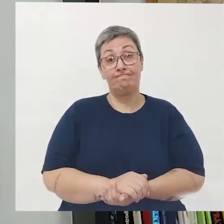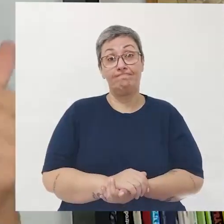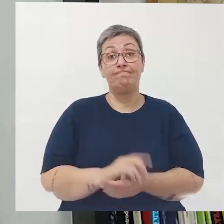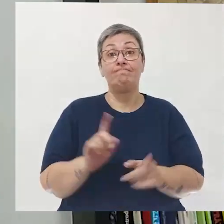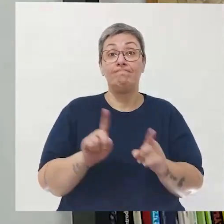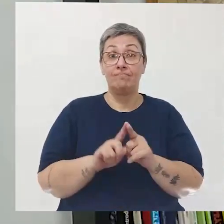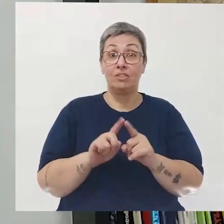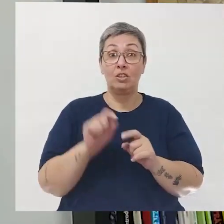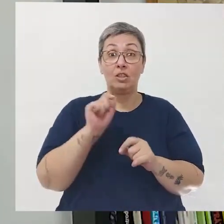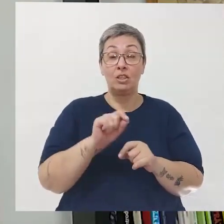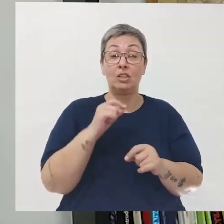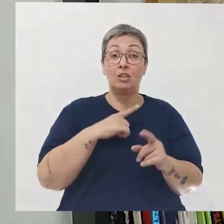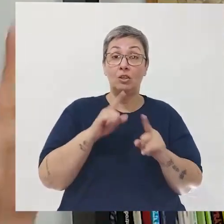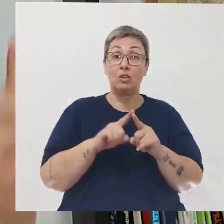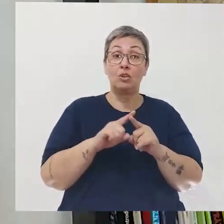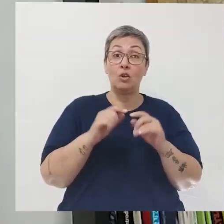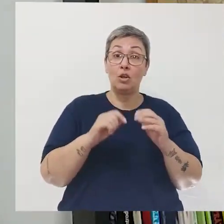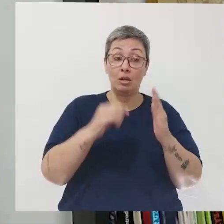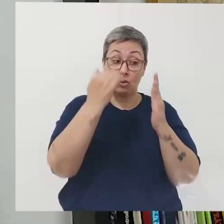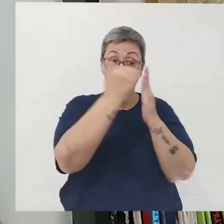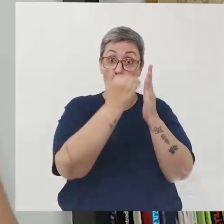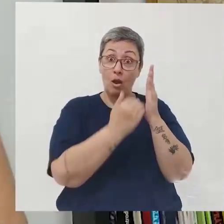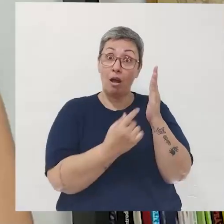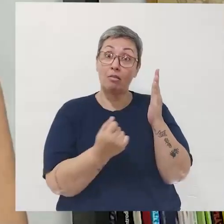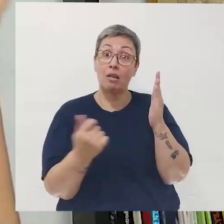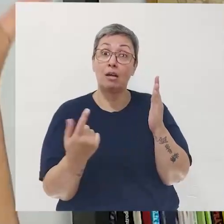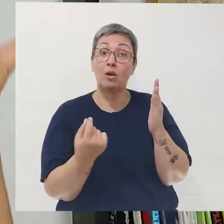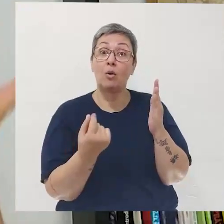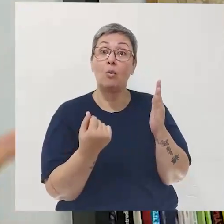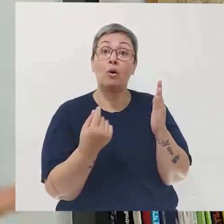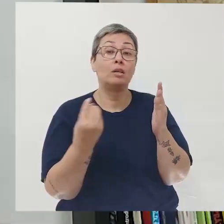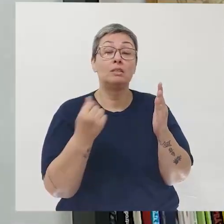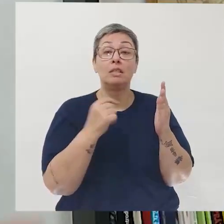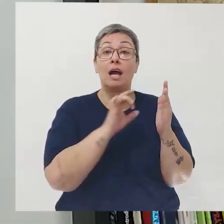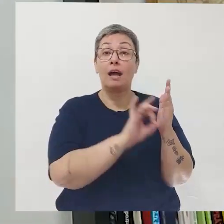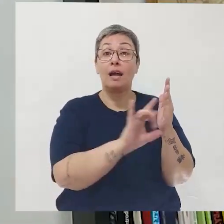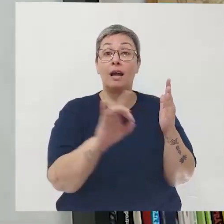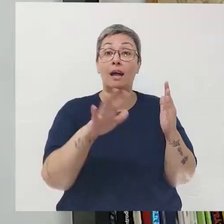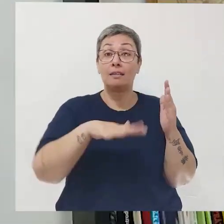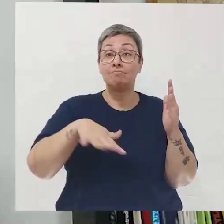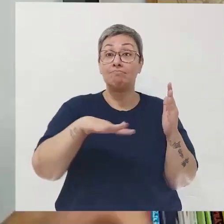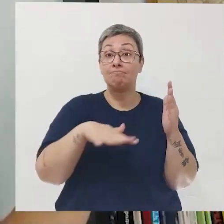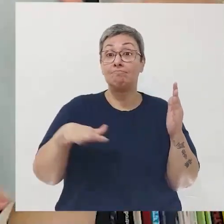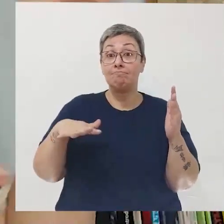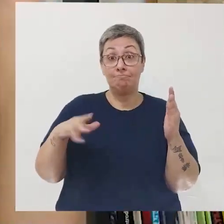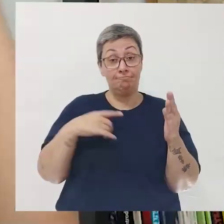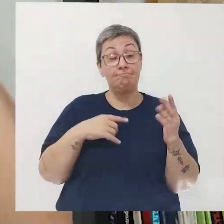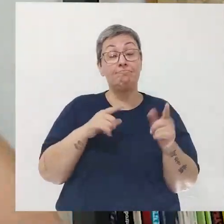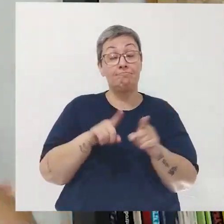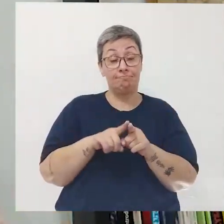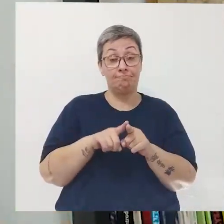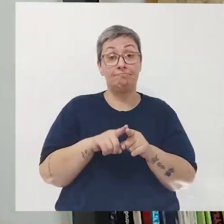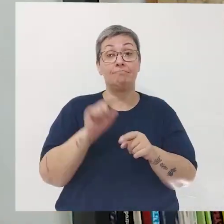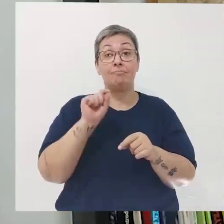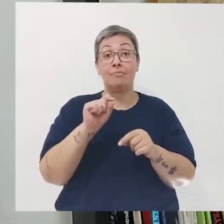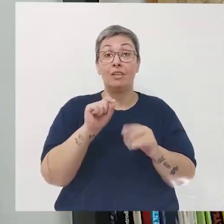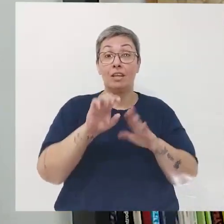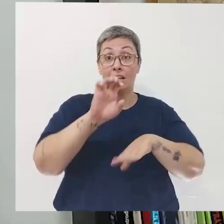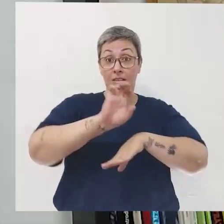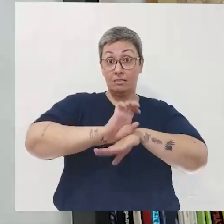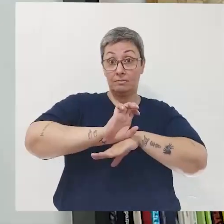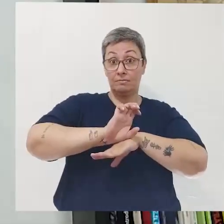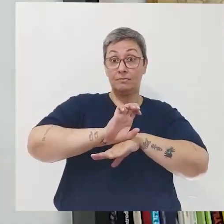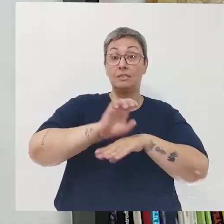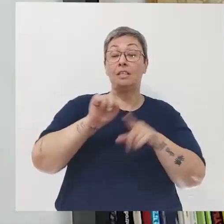de energia elétrica, para ela estabelecer o valor da energia elétrica em cada área.